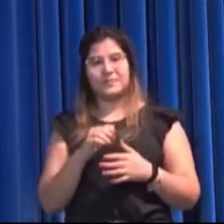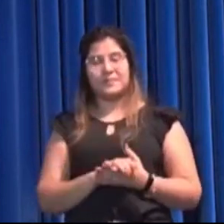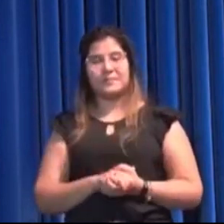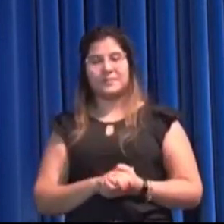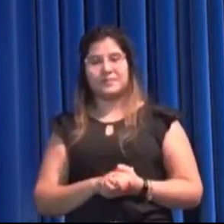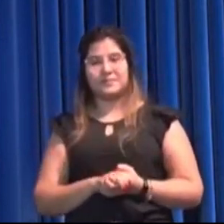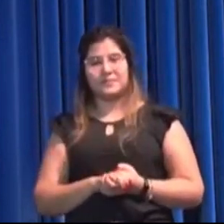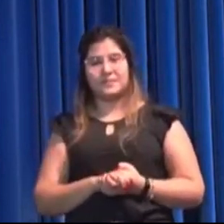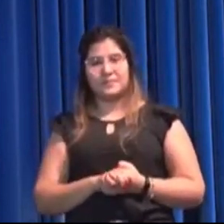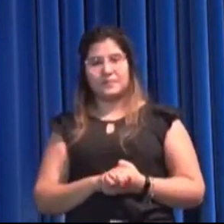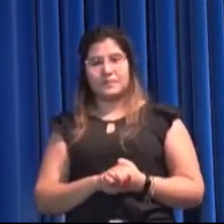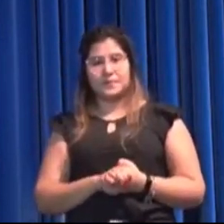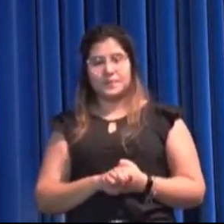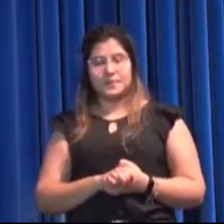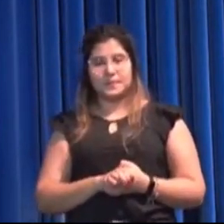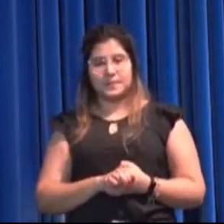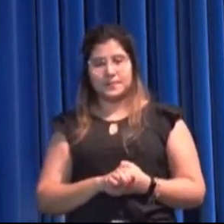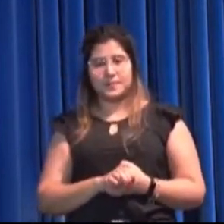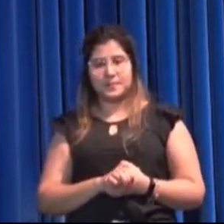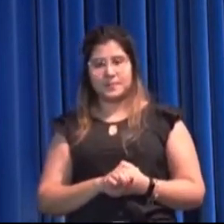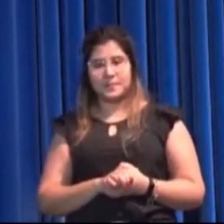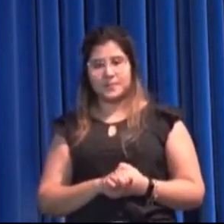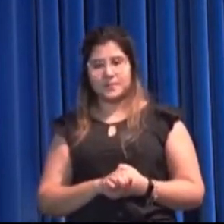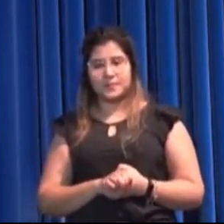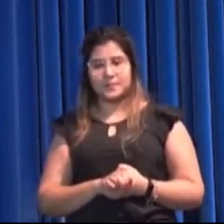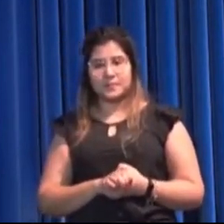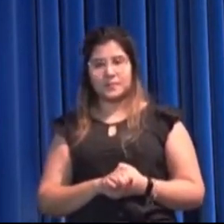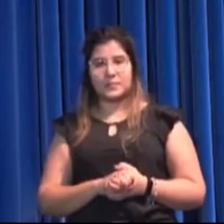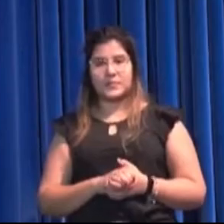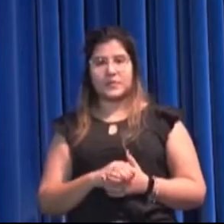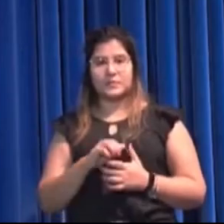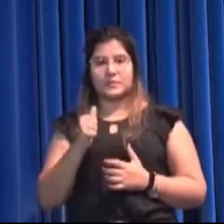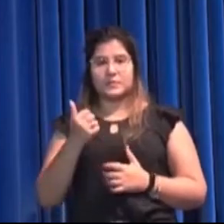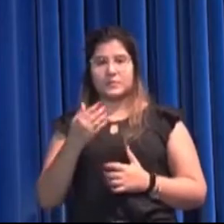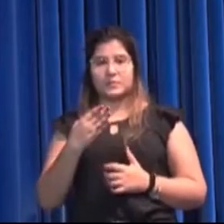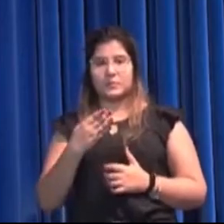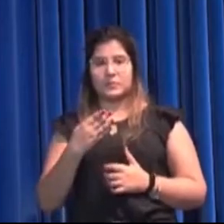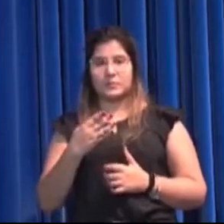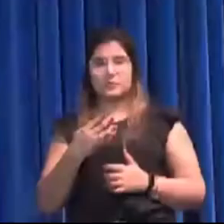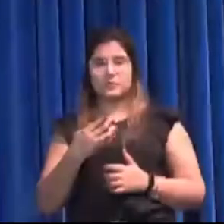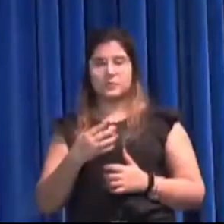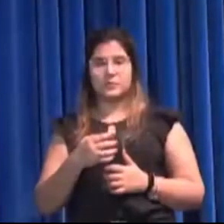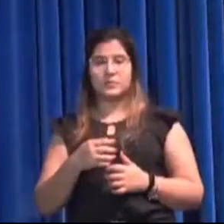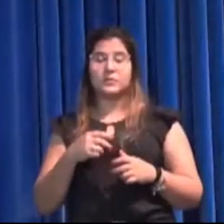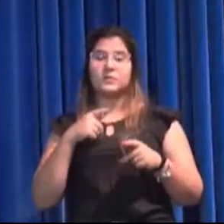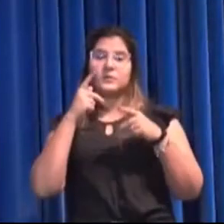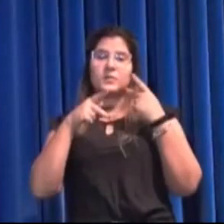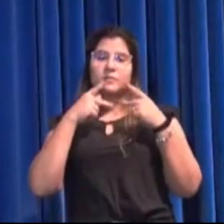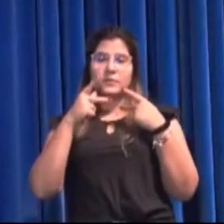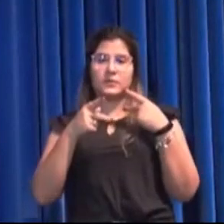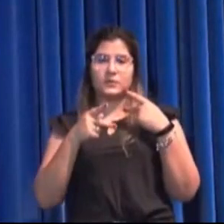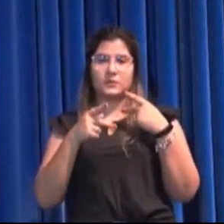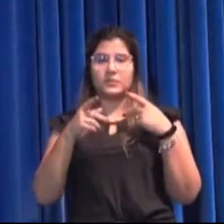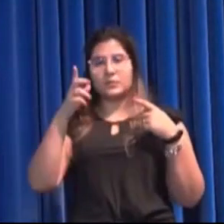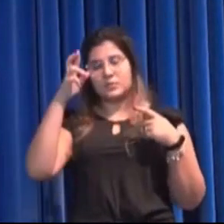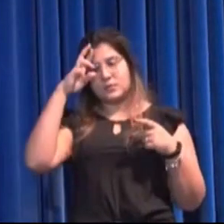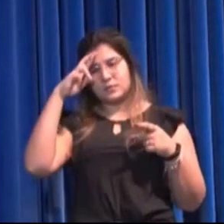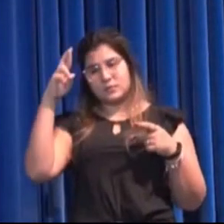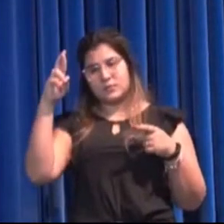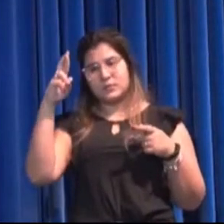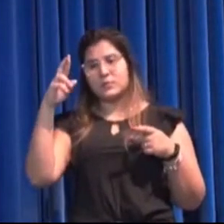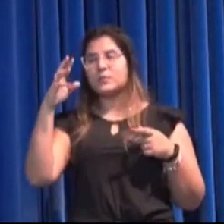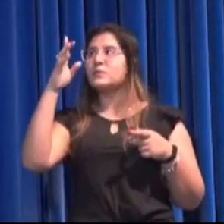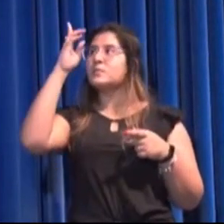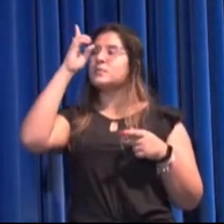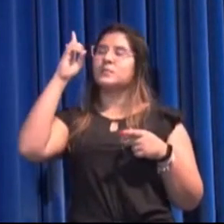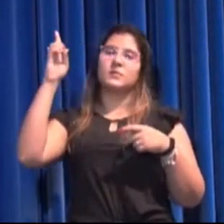igreja. Do 14 ao 43. E disse: ó Senhor, Deus